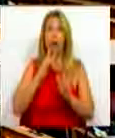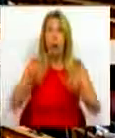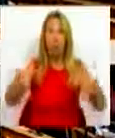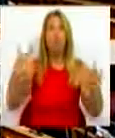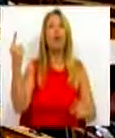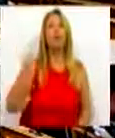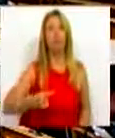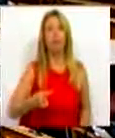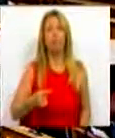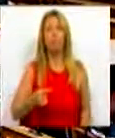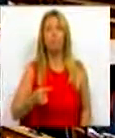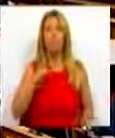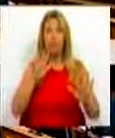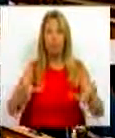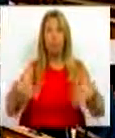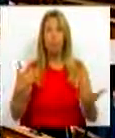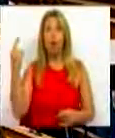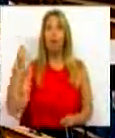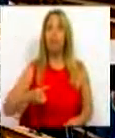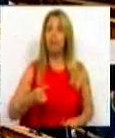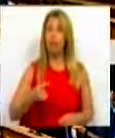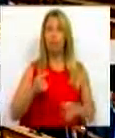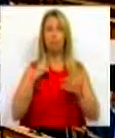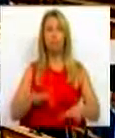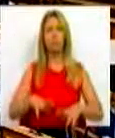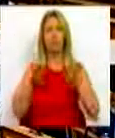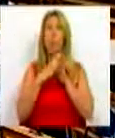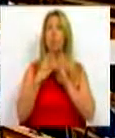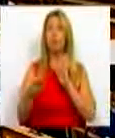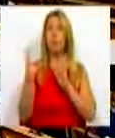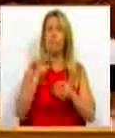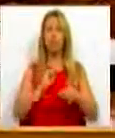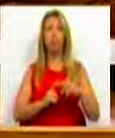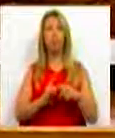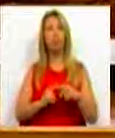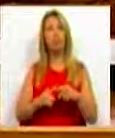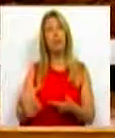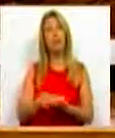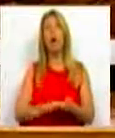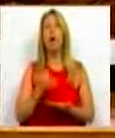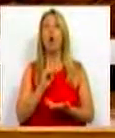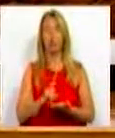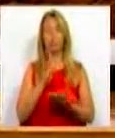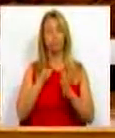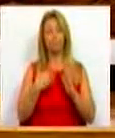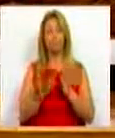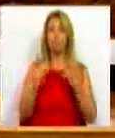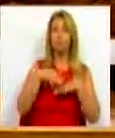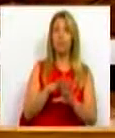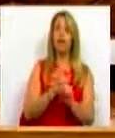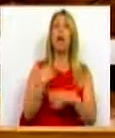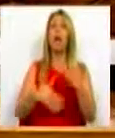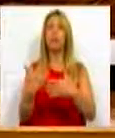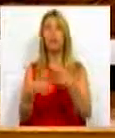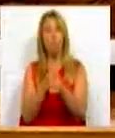Pode e deve evoluir para um modelo mais positivo, com base num plano integrado de atividades e de acompanhamento